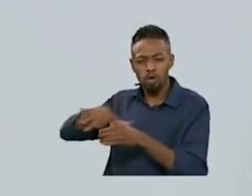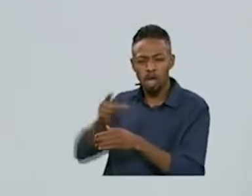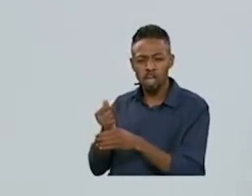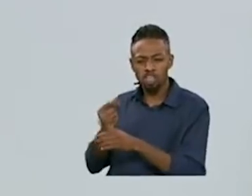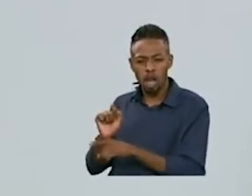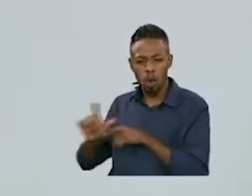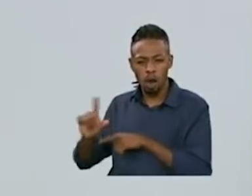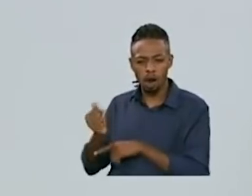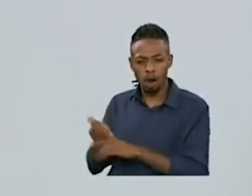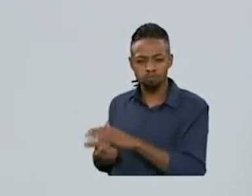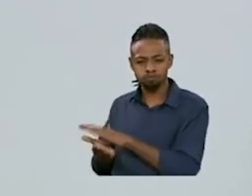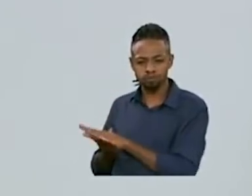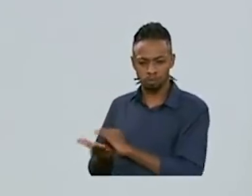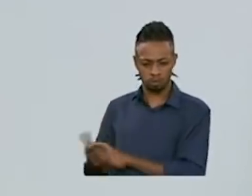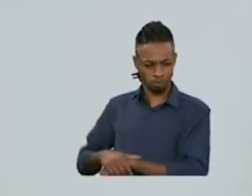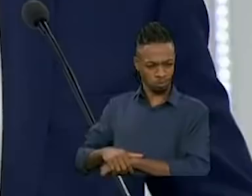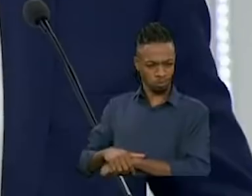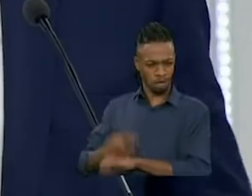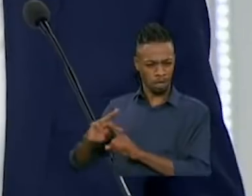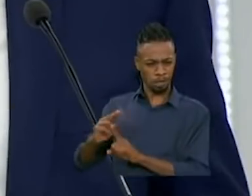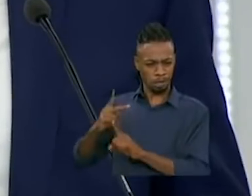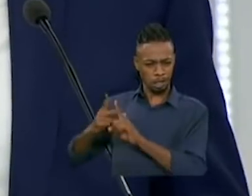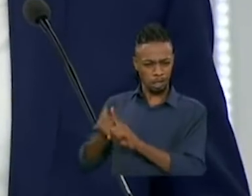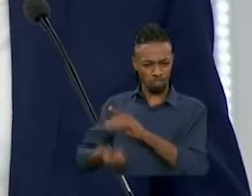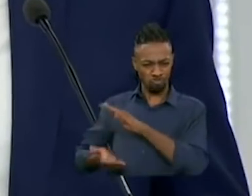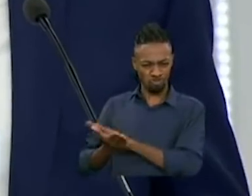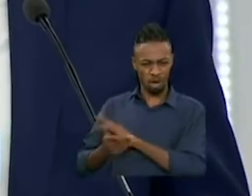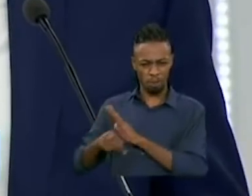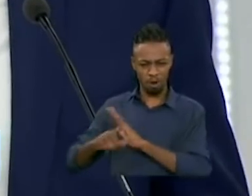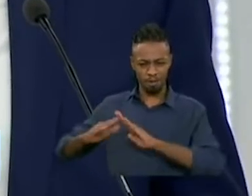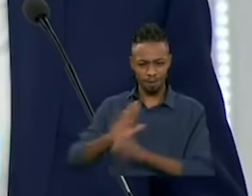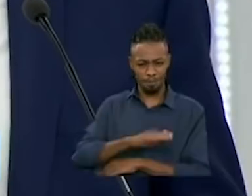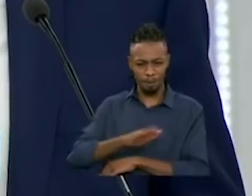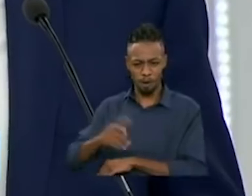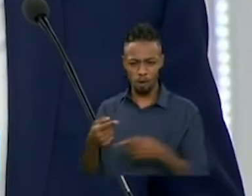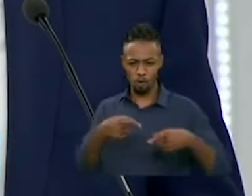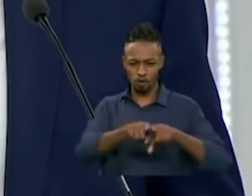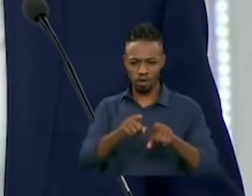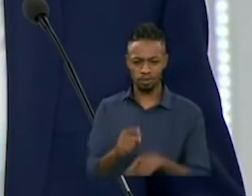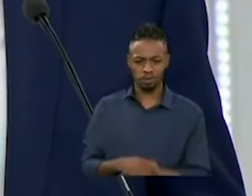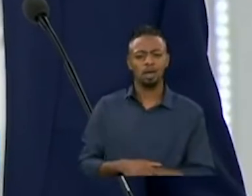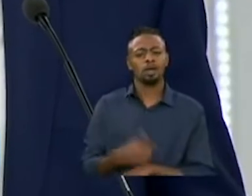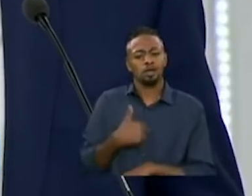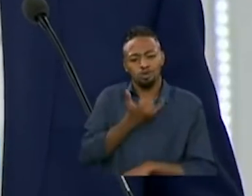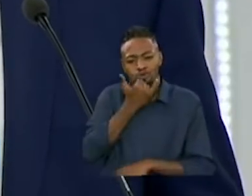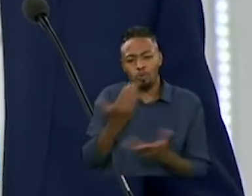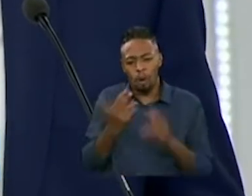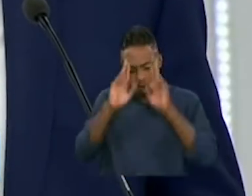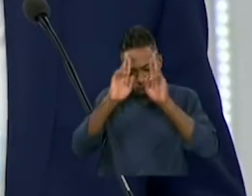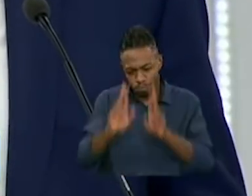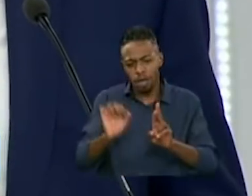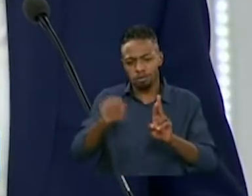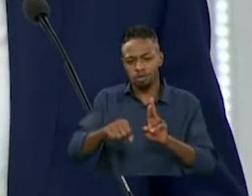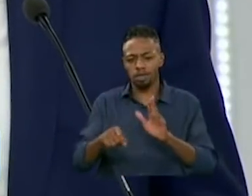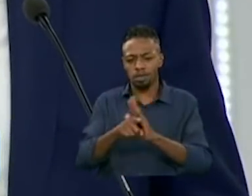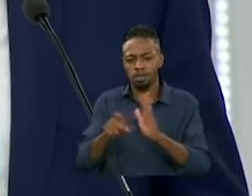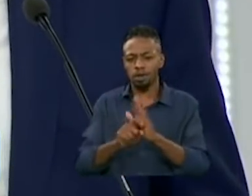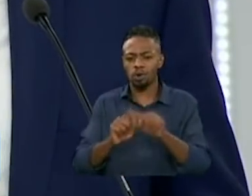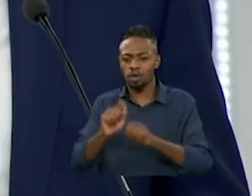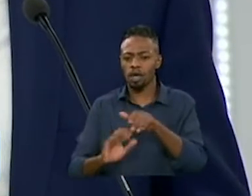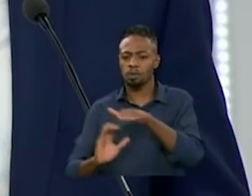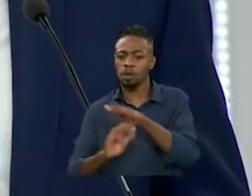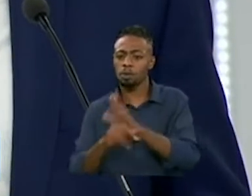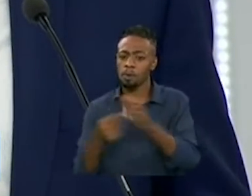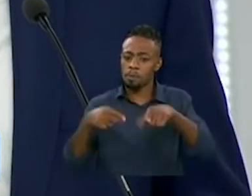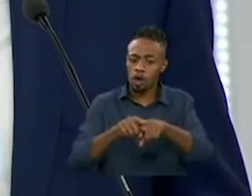recebendo aluguel superfaturado para creches conveniadas. Reitero aqui, eu tenho muito respeito pelas entidades parceiras da